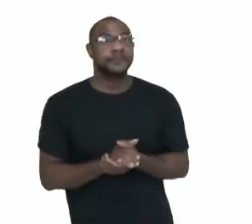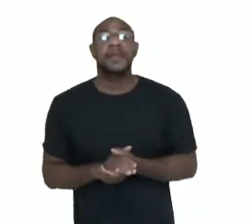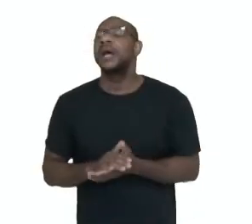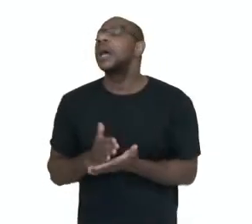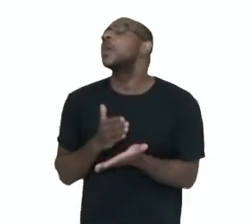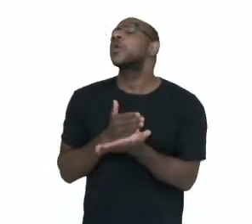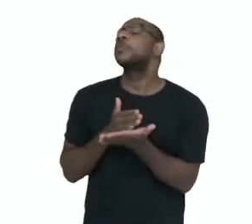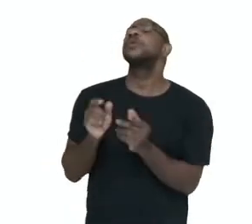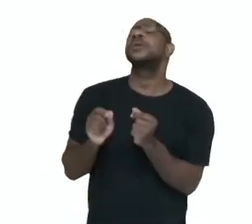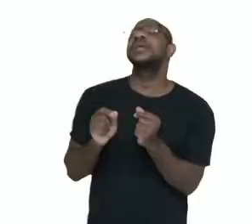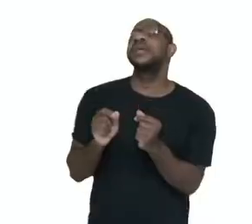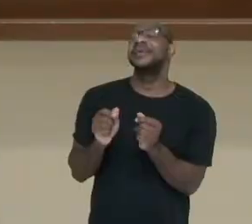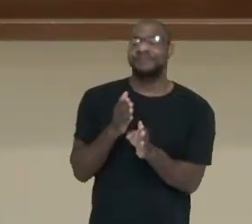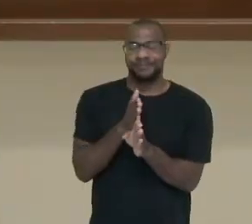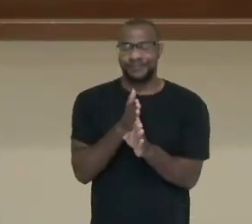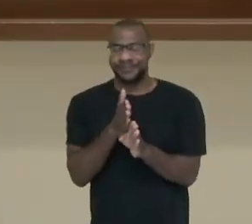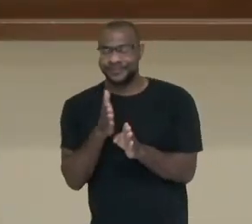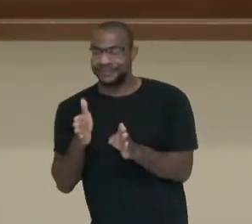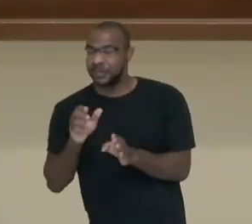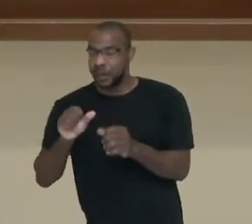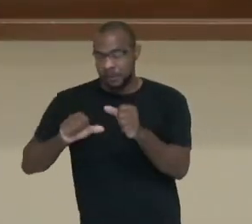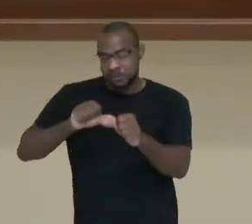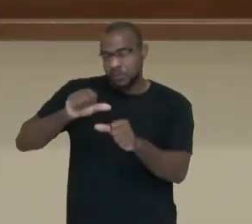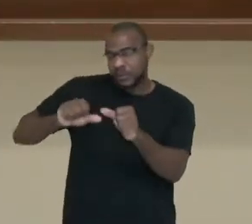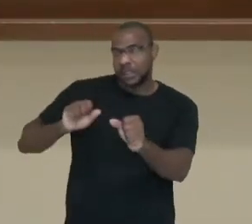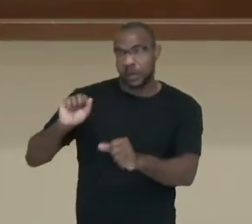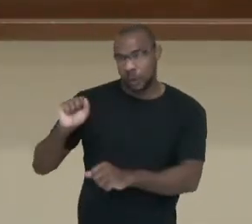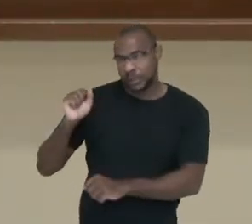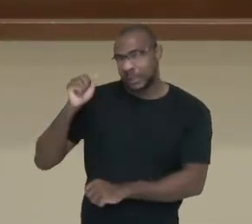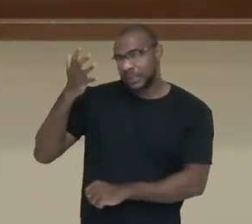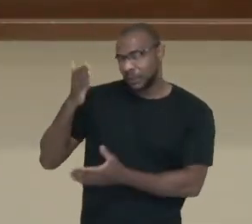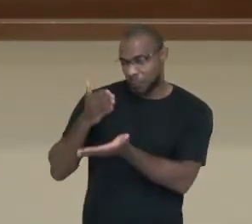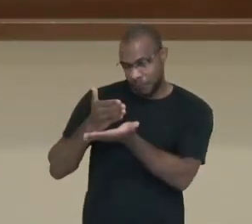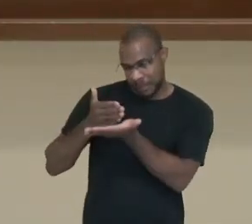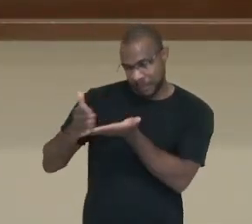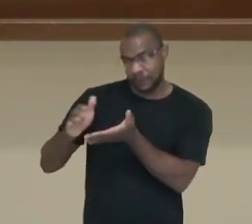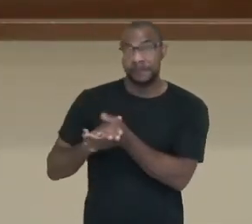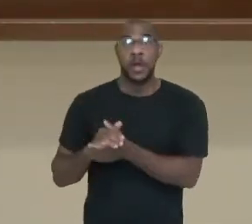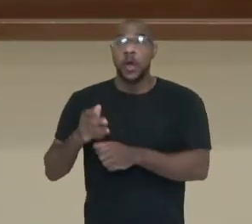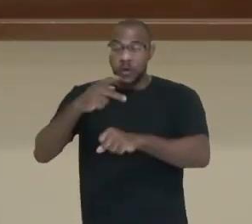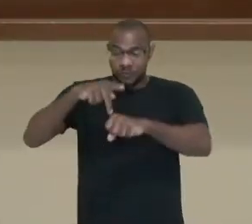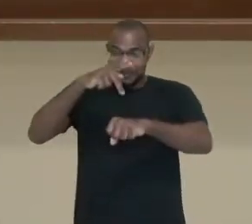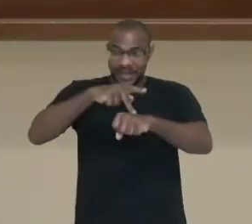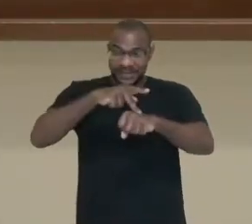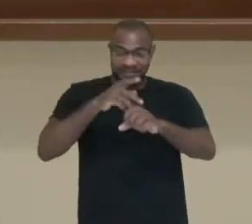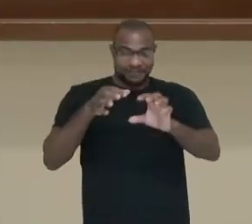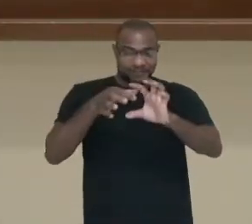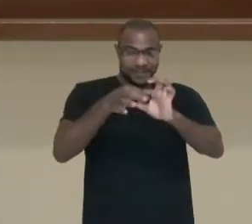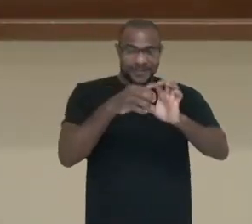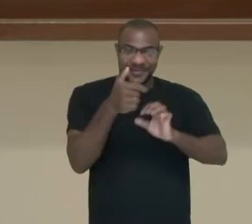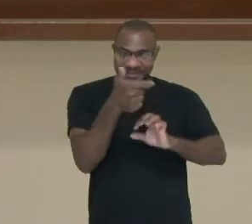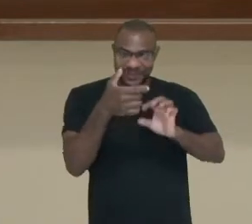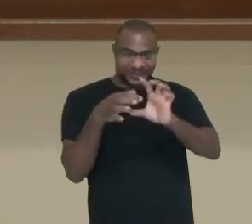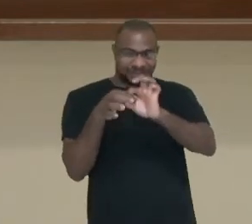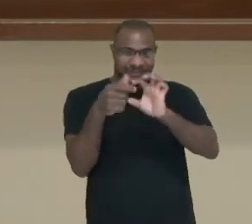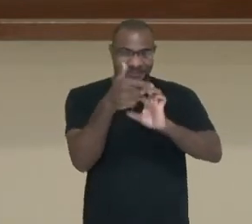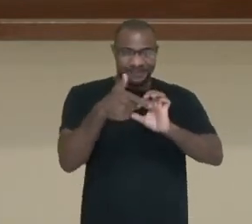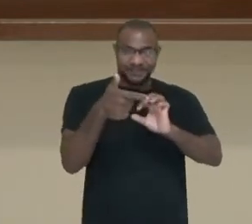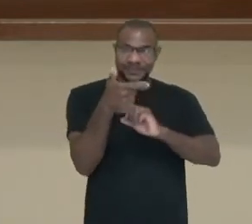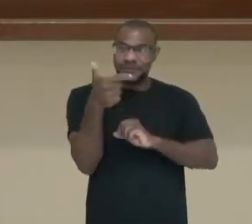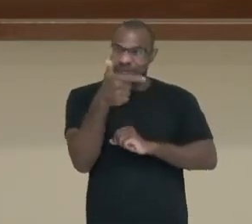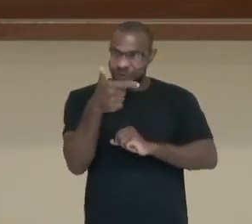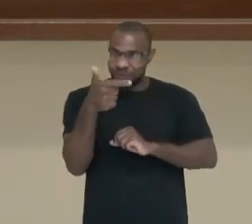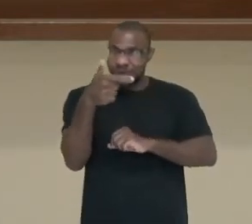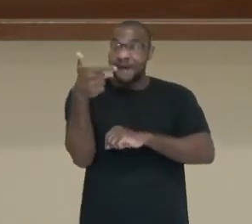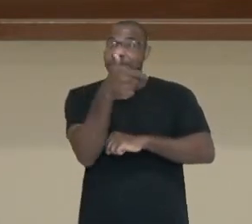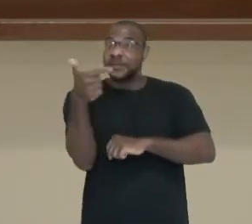começaram a acontecer. Os países que formaram a União Soviética se separaram e, à medida que eles se separaram, os problemas